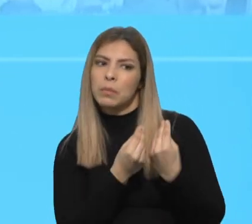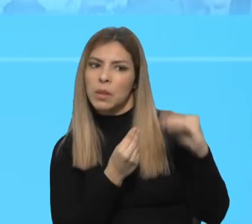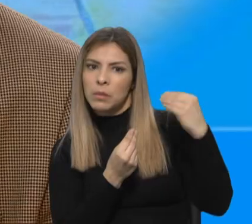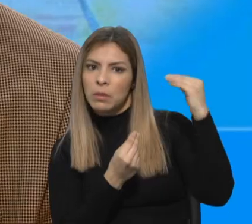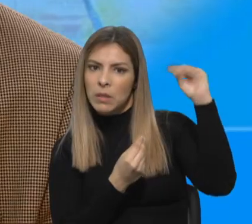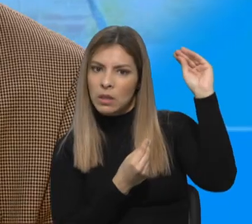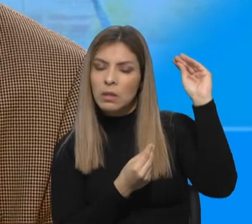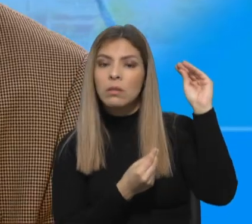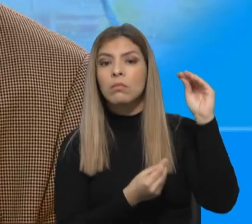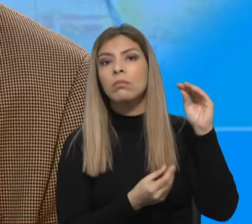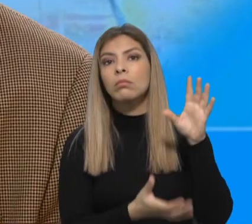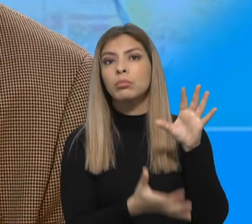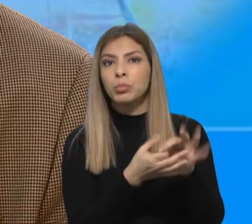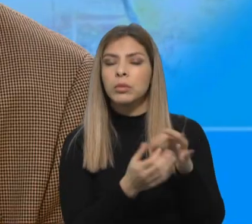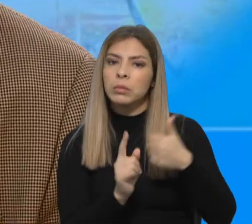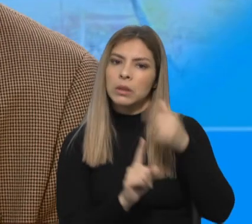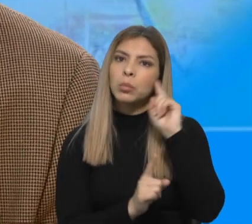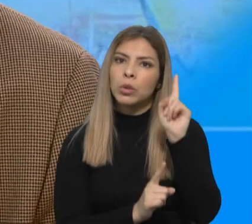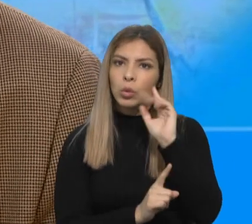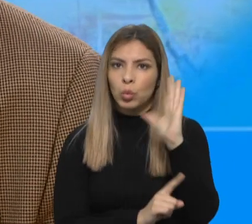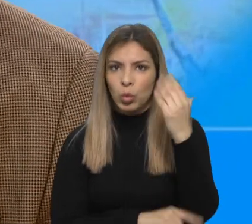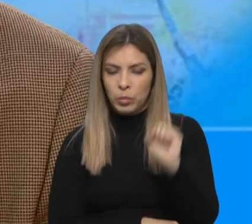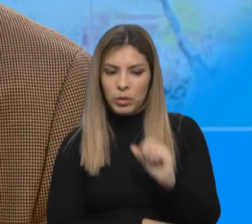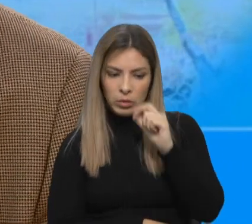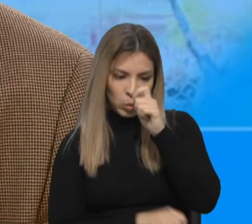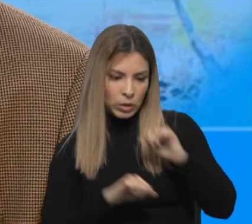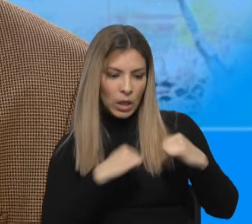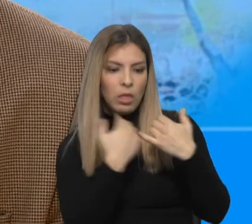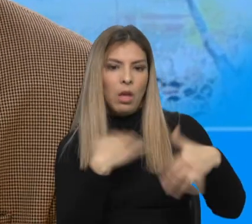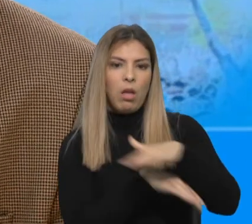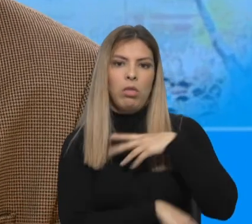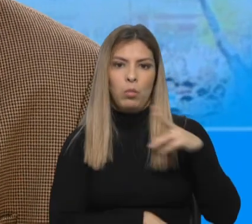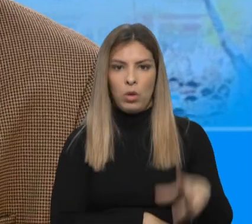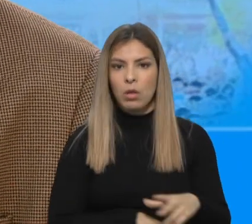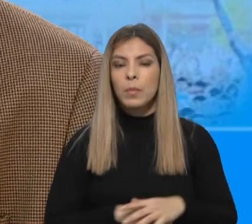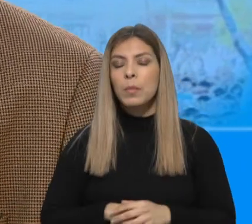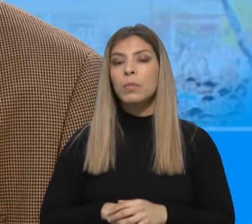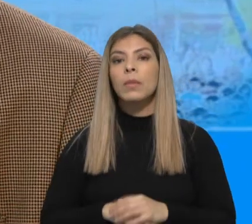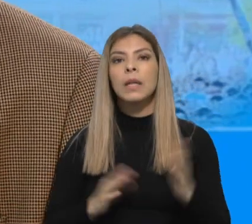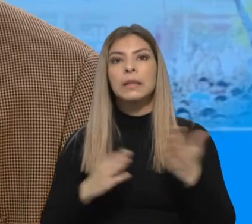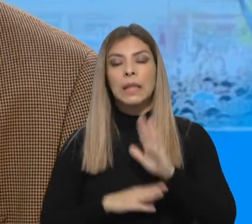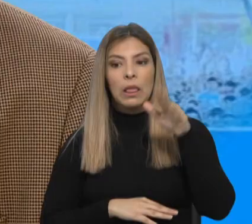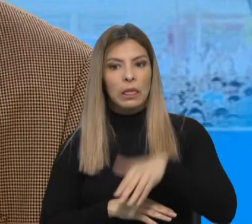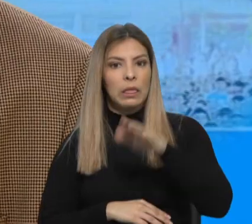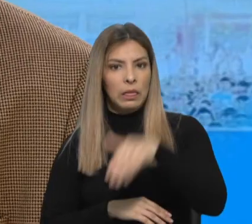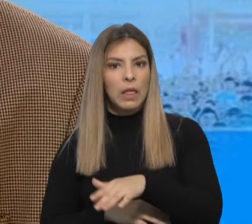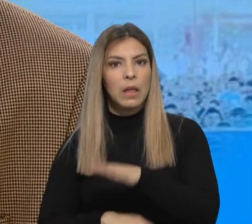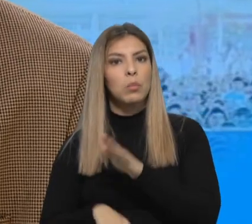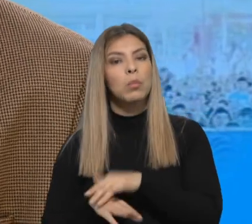que são as prioridades dos portugueses? Eu penso que a instabilidade resultará, sobretudo, de uma